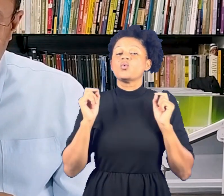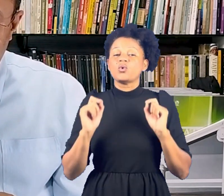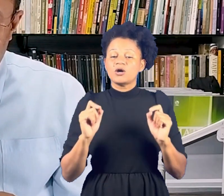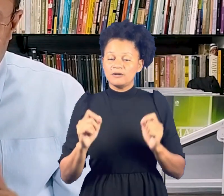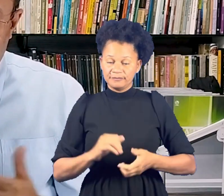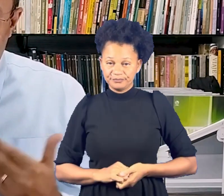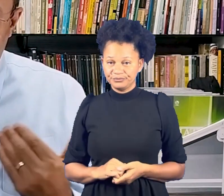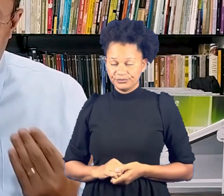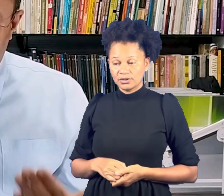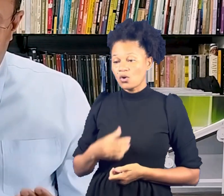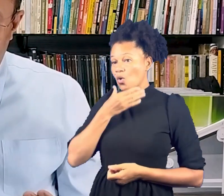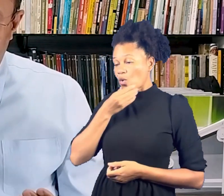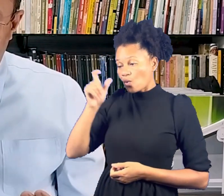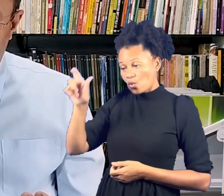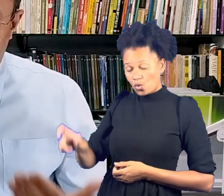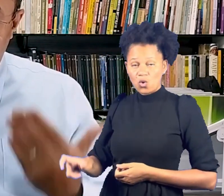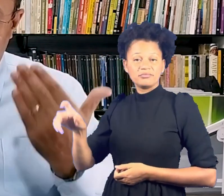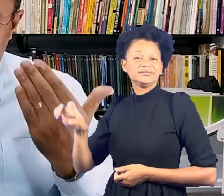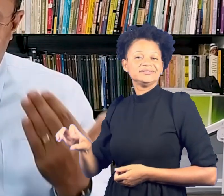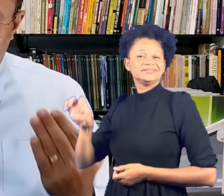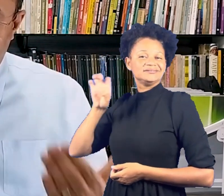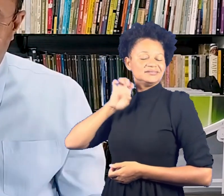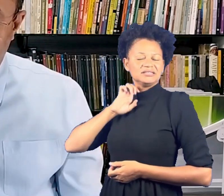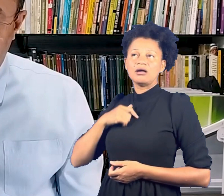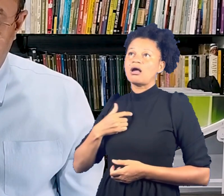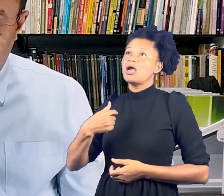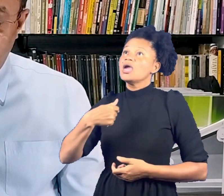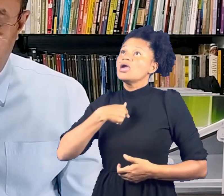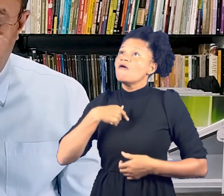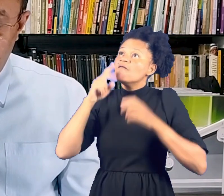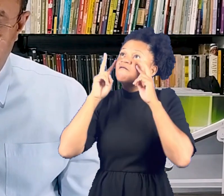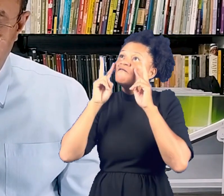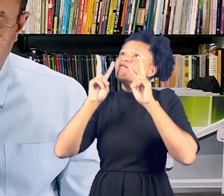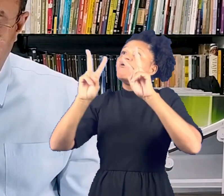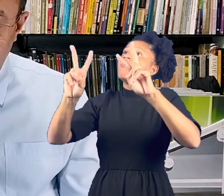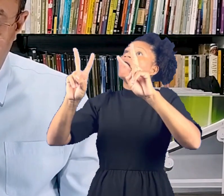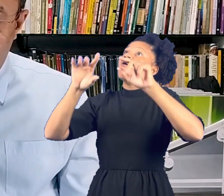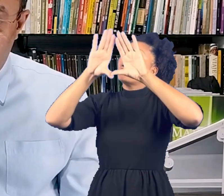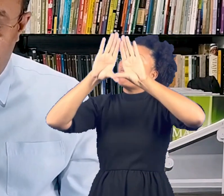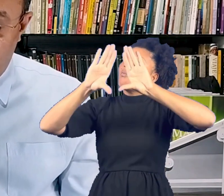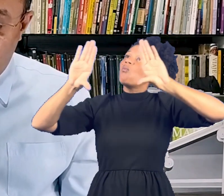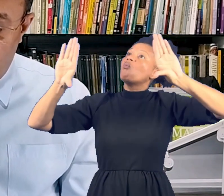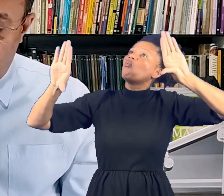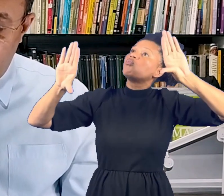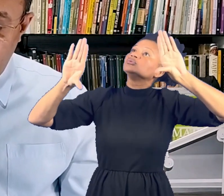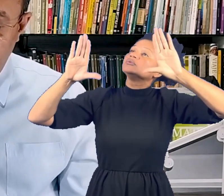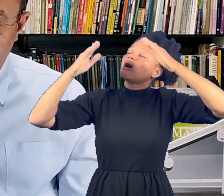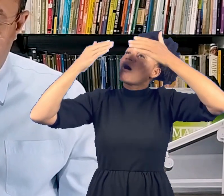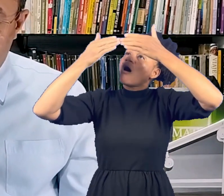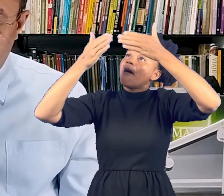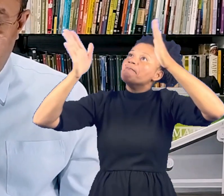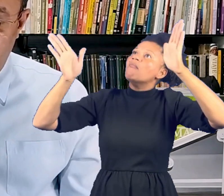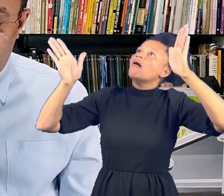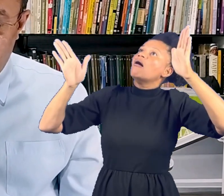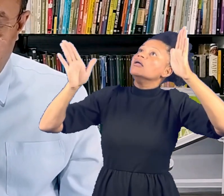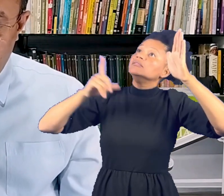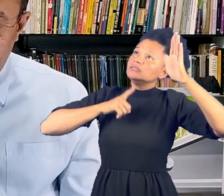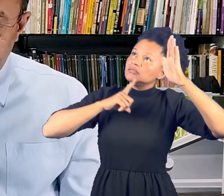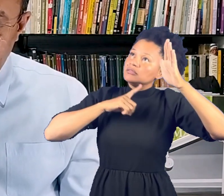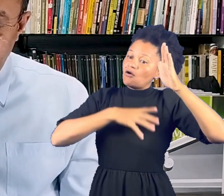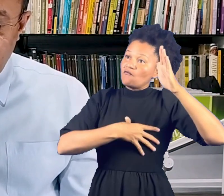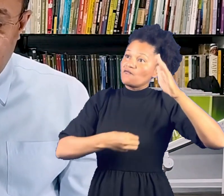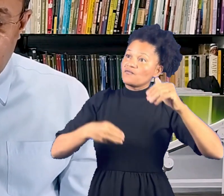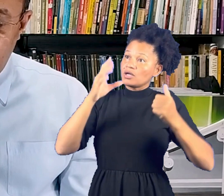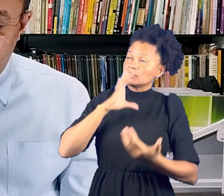dizer: palavras de Estevão: eis que vejo os céus abertos e o Filho do Homem que está em